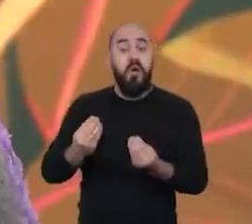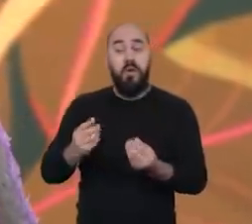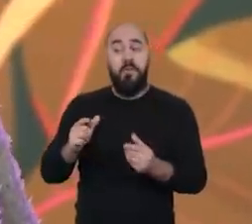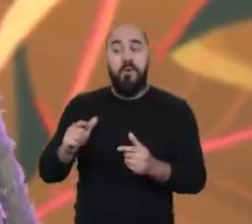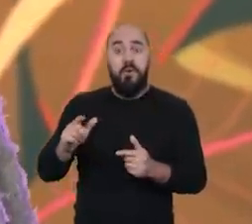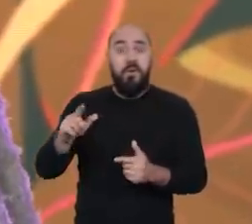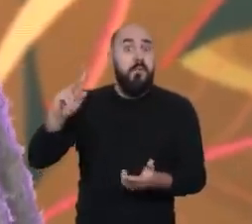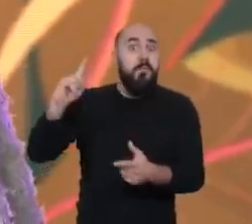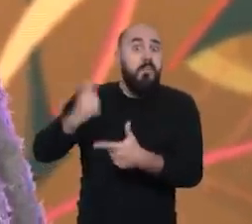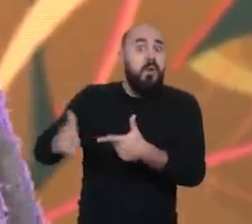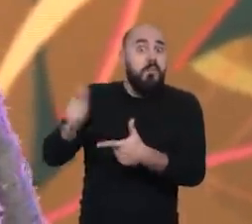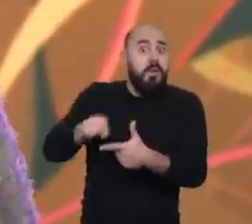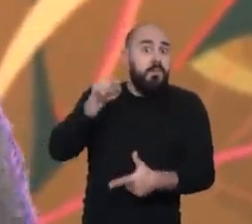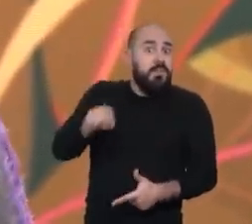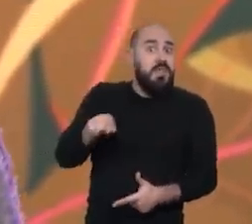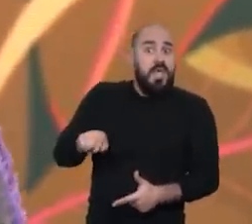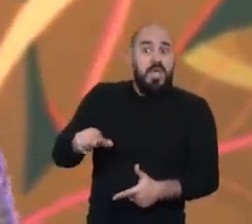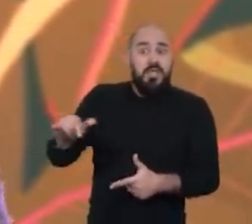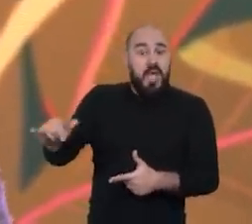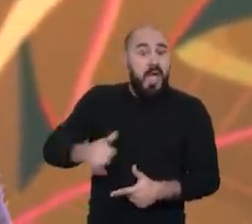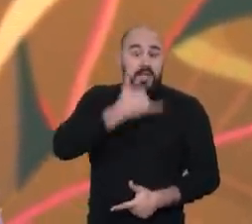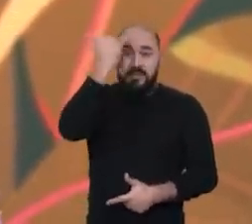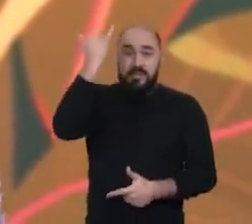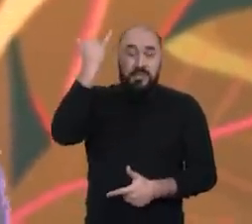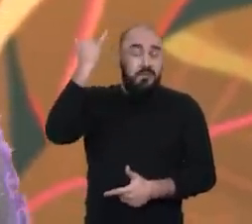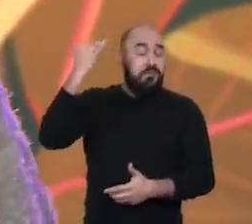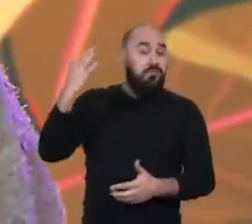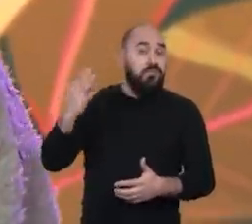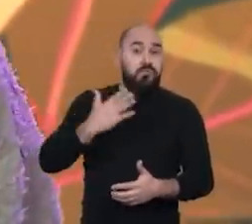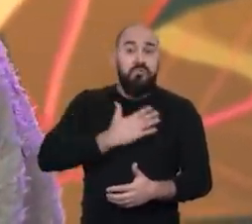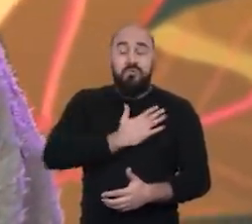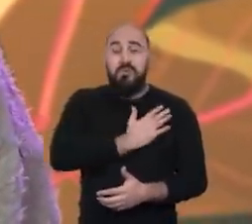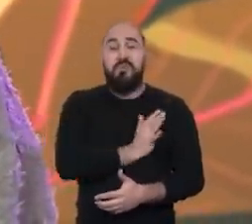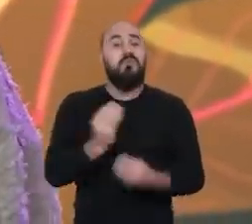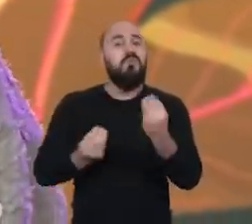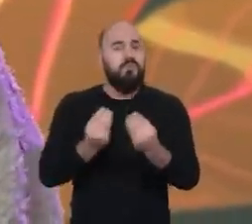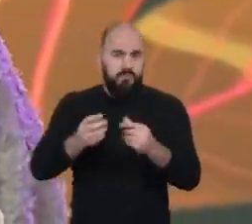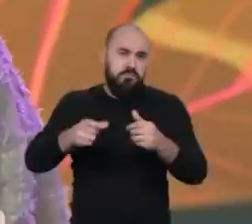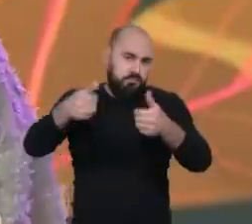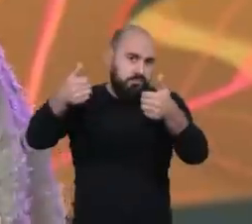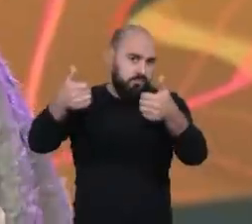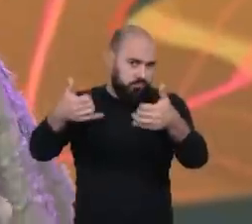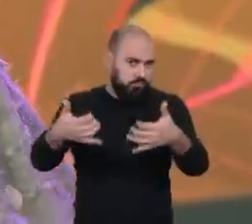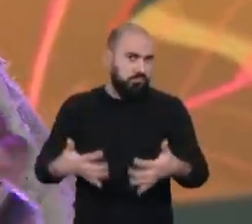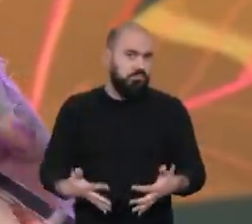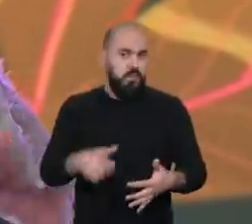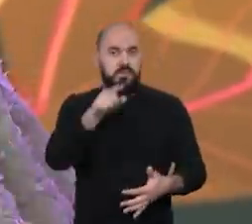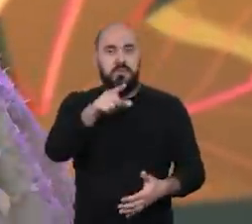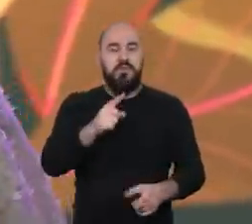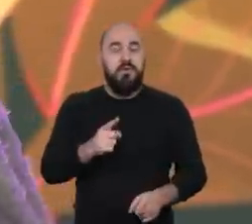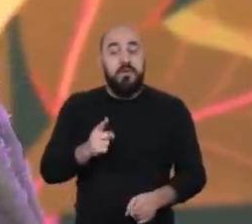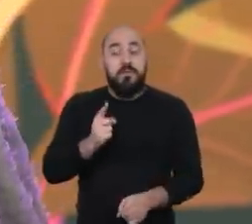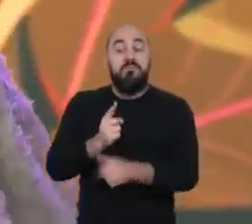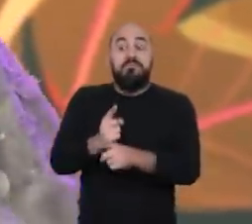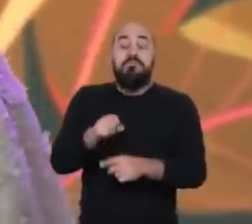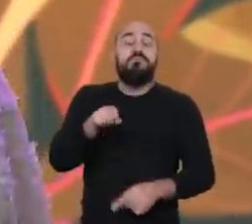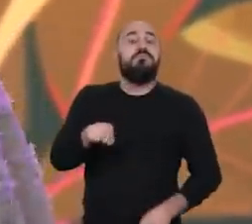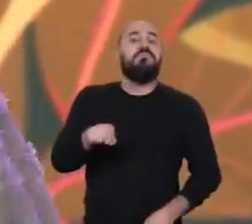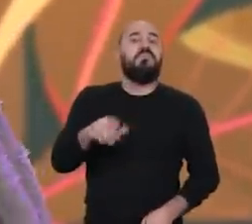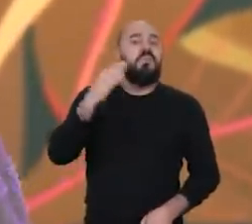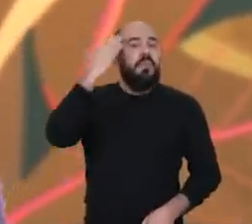tão grandiosos, impactando pessoas que amamos tanto? Vamos falar sobre isso e você vai descobrir quais foram as saídas,